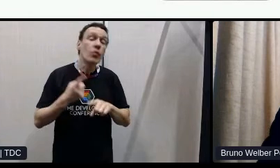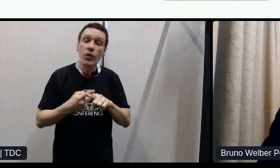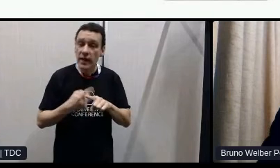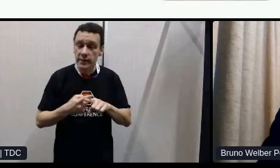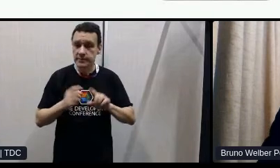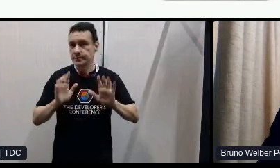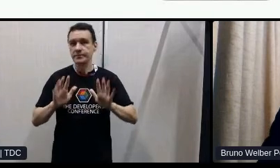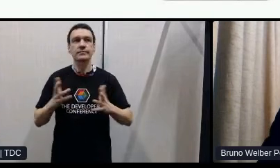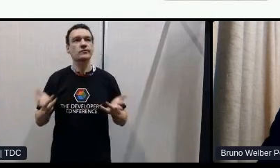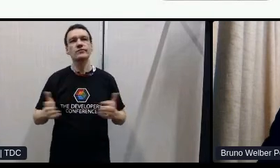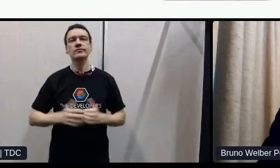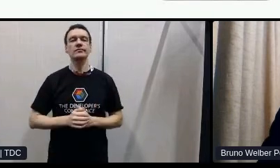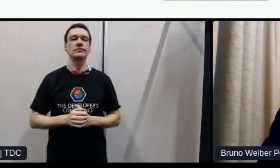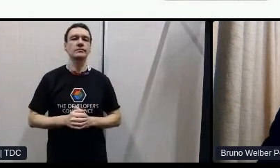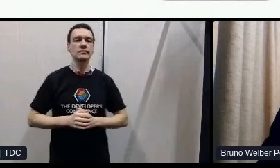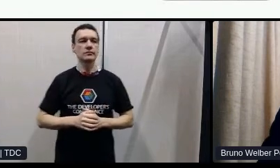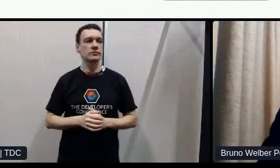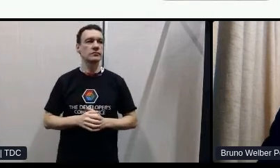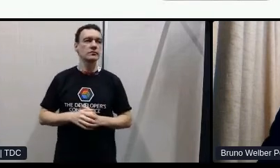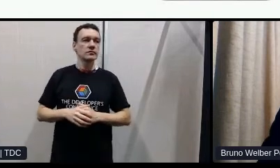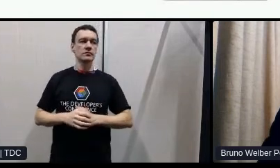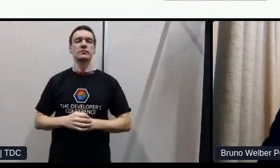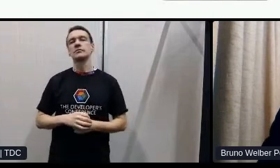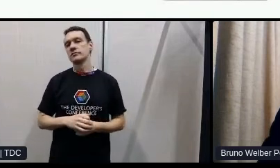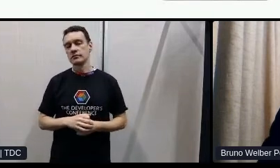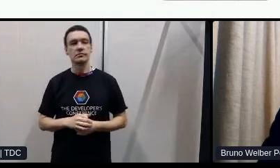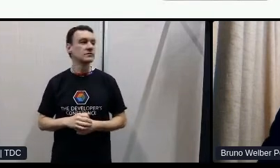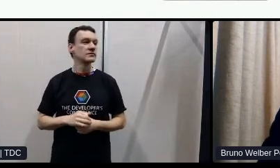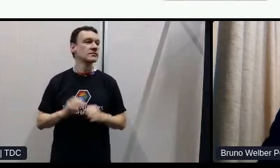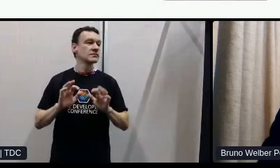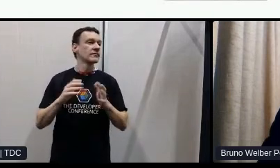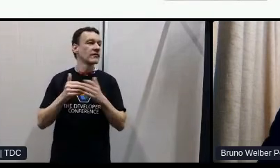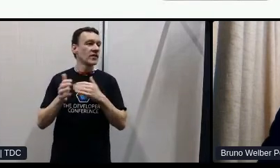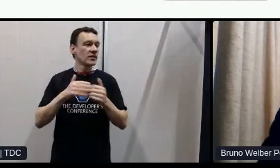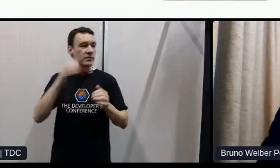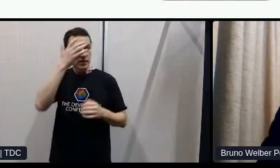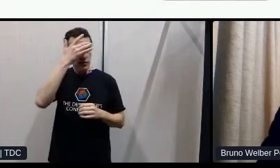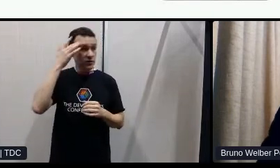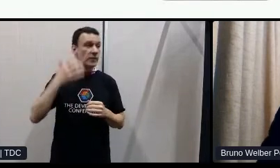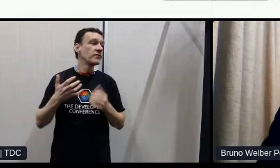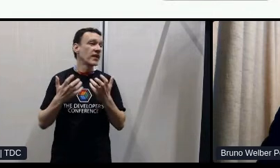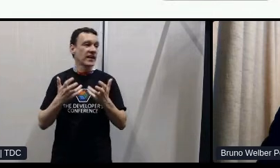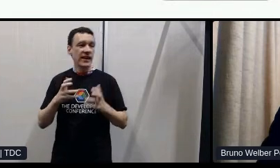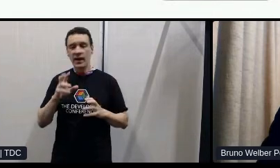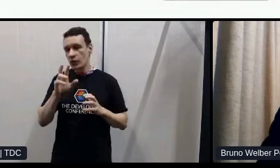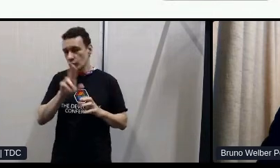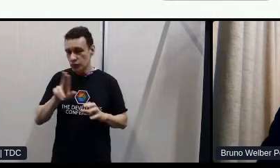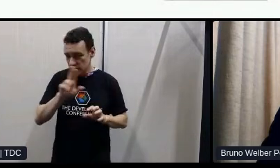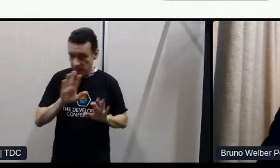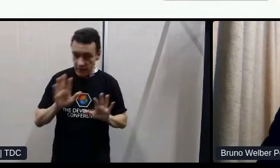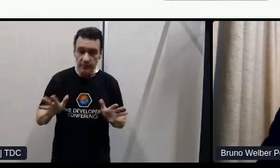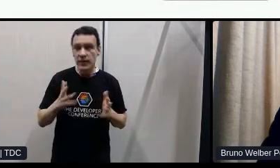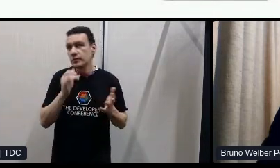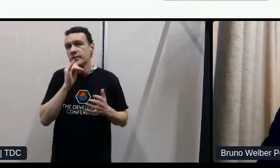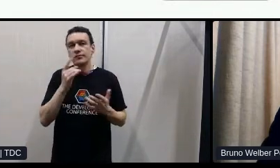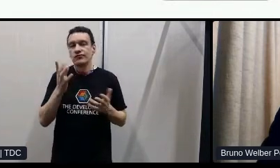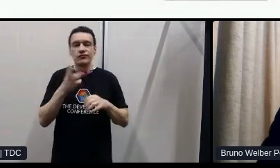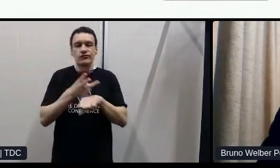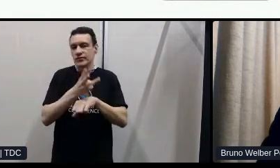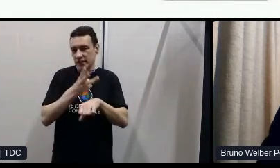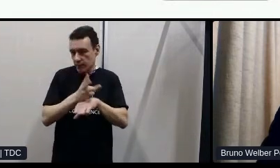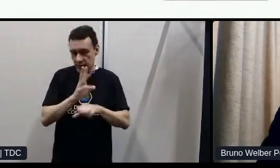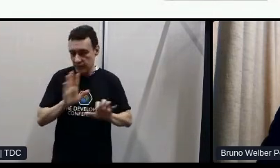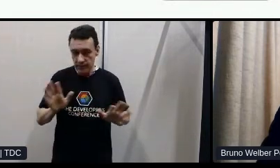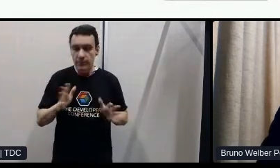exemplo, isso quem quiser ativar e validar, no WhatsApp você tem, quando você passa pela